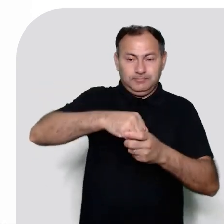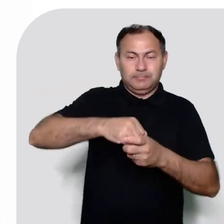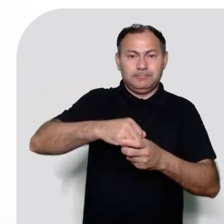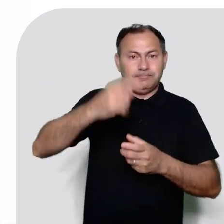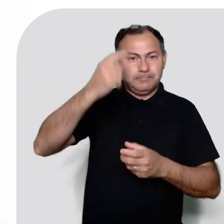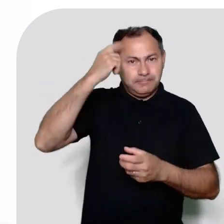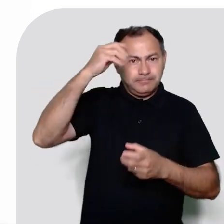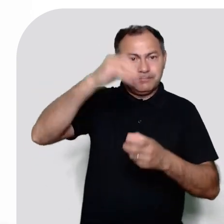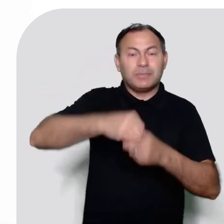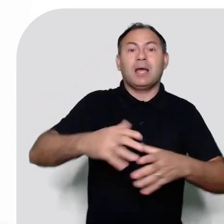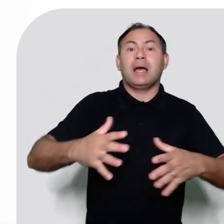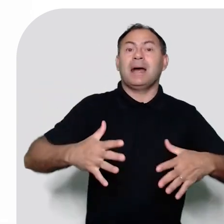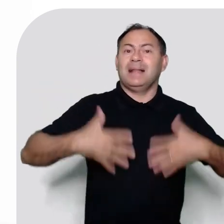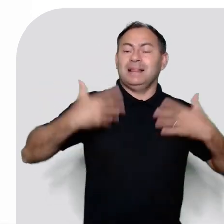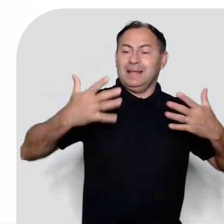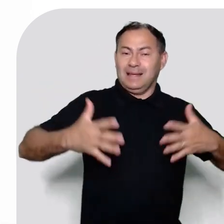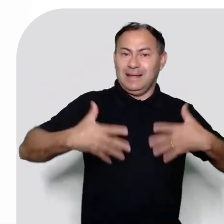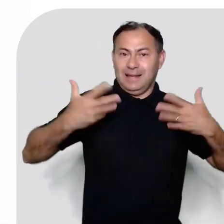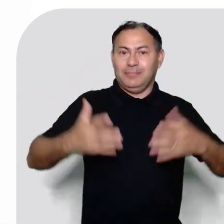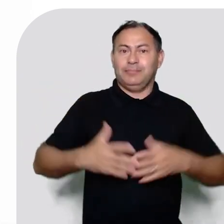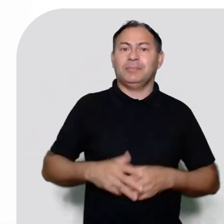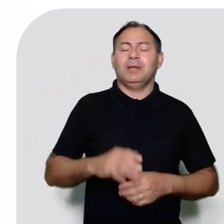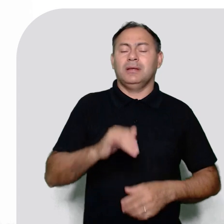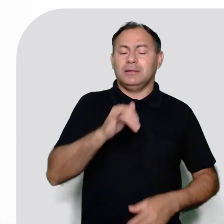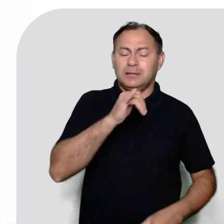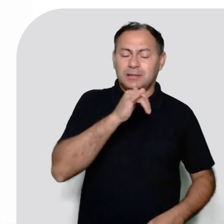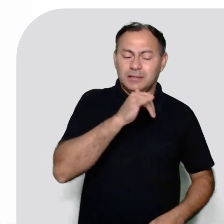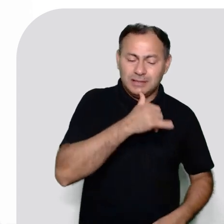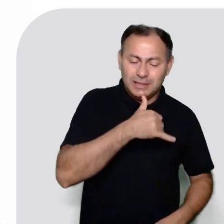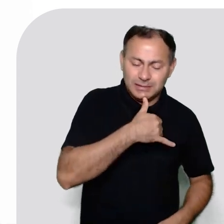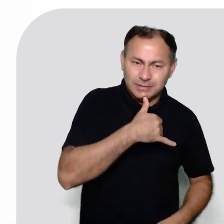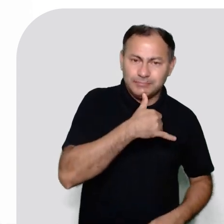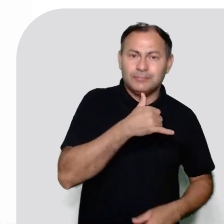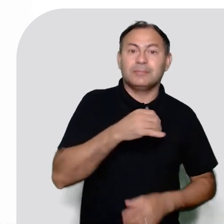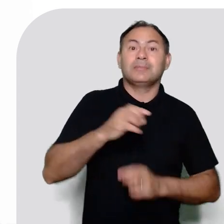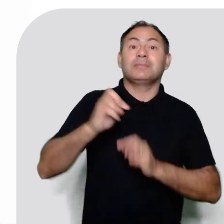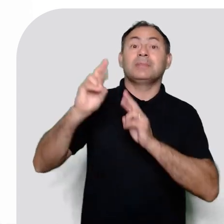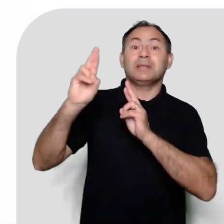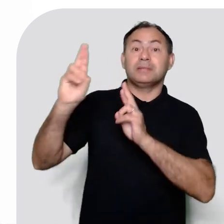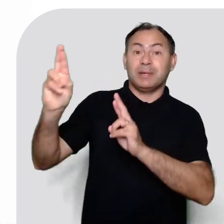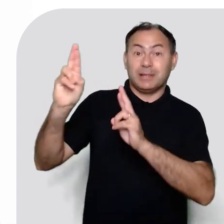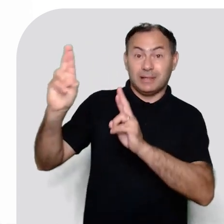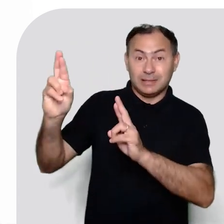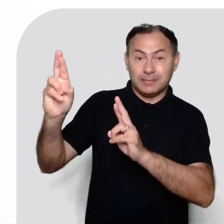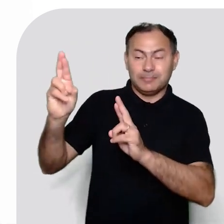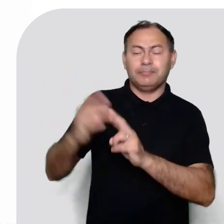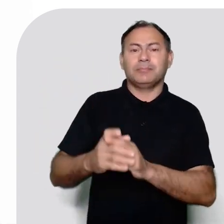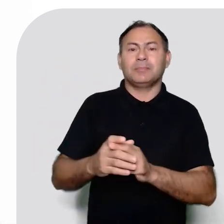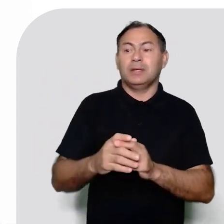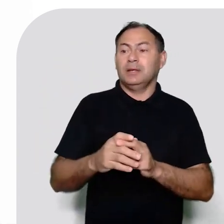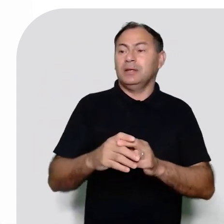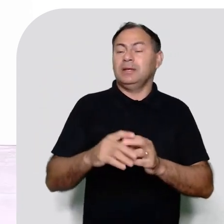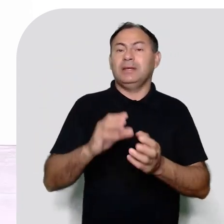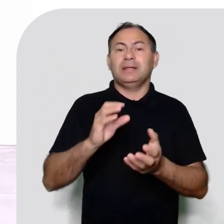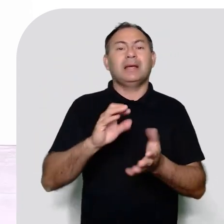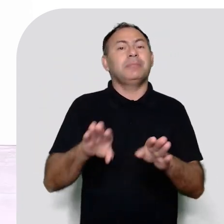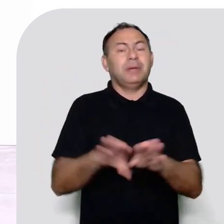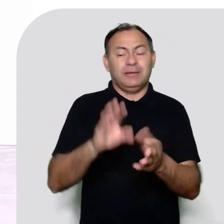si alegrias, tristezas, esperanças,